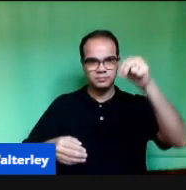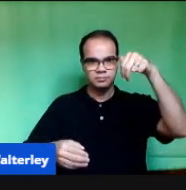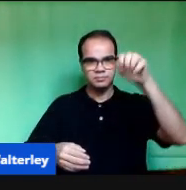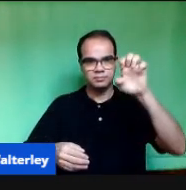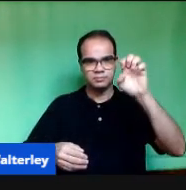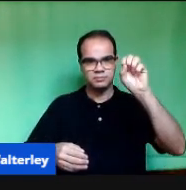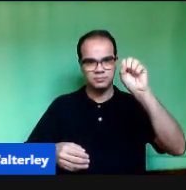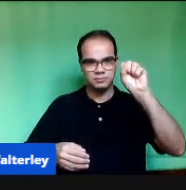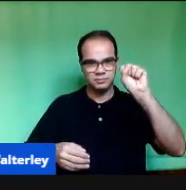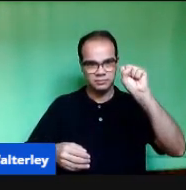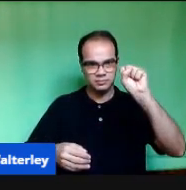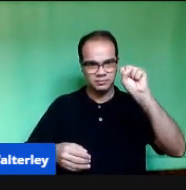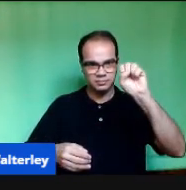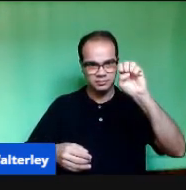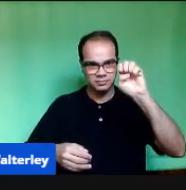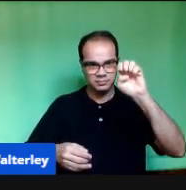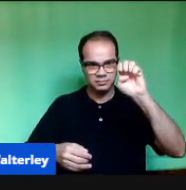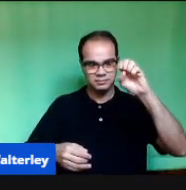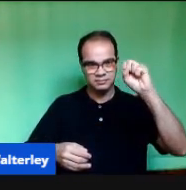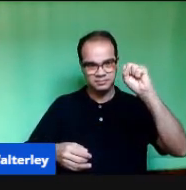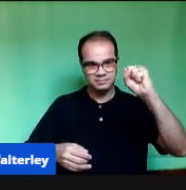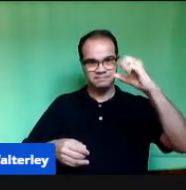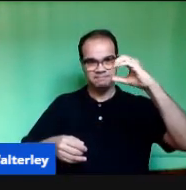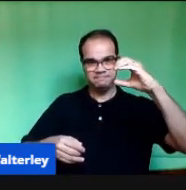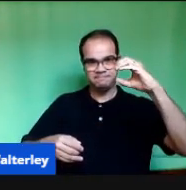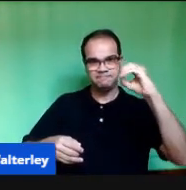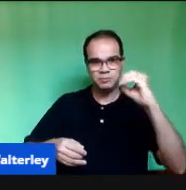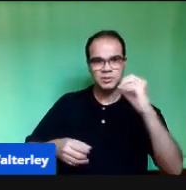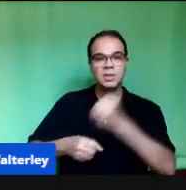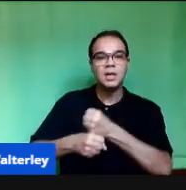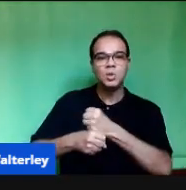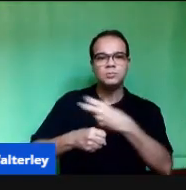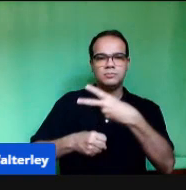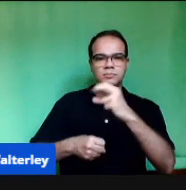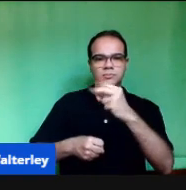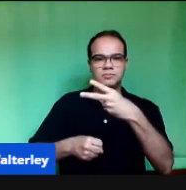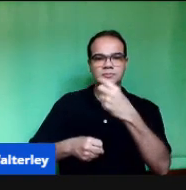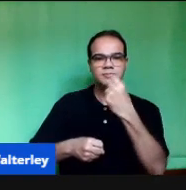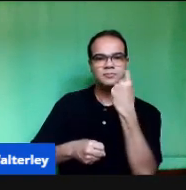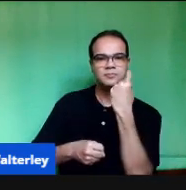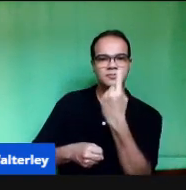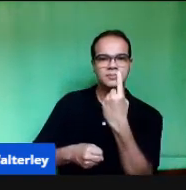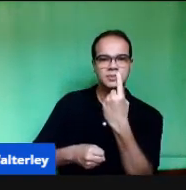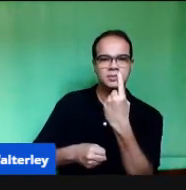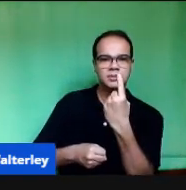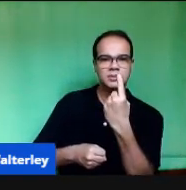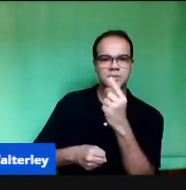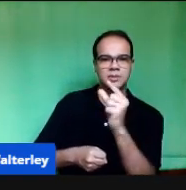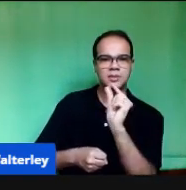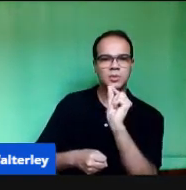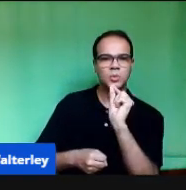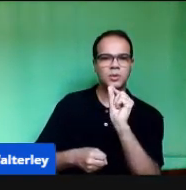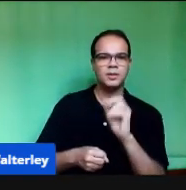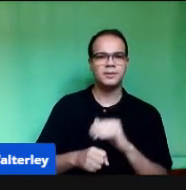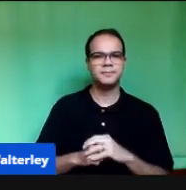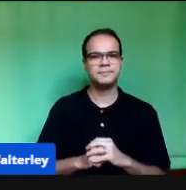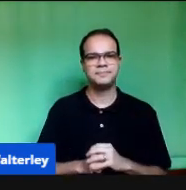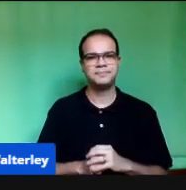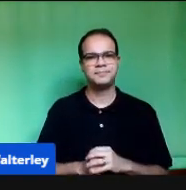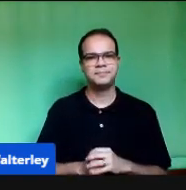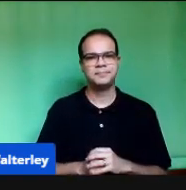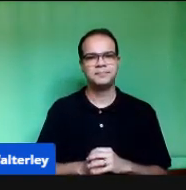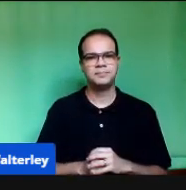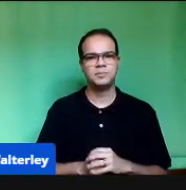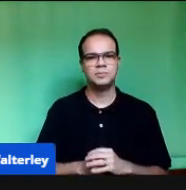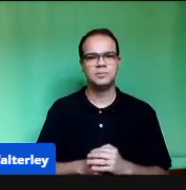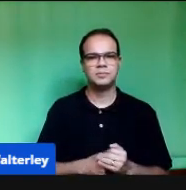Olha esses dados, penso eu, que em 2021 eles devem estar um pouco minimizados, mas ainda eles devem